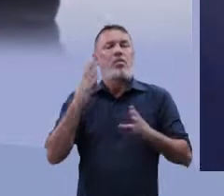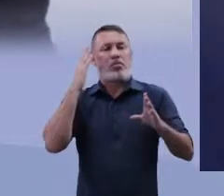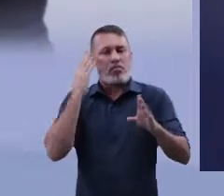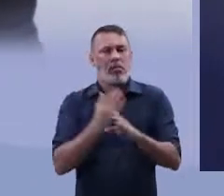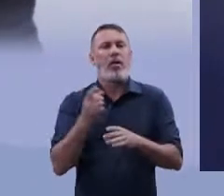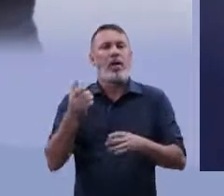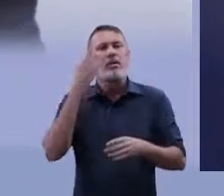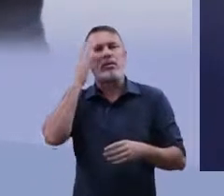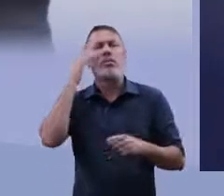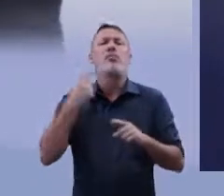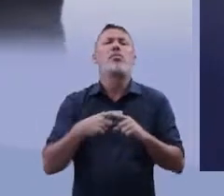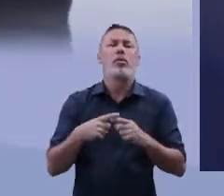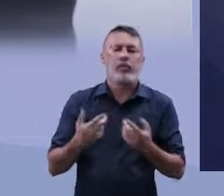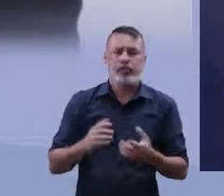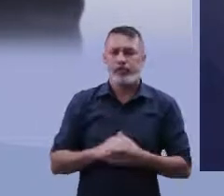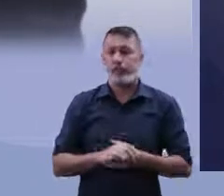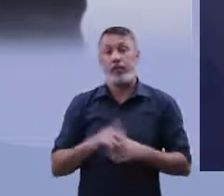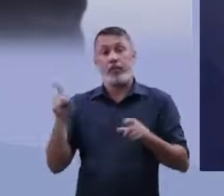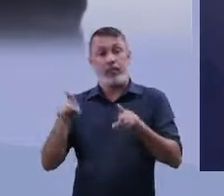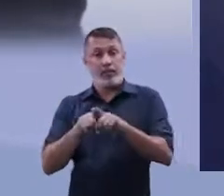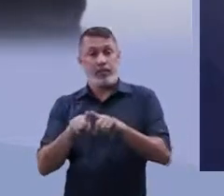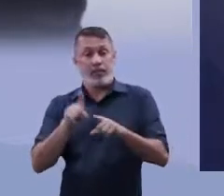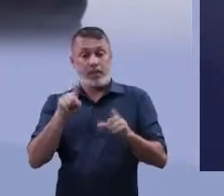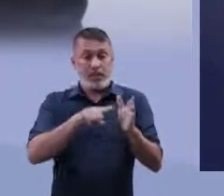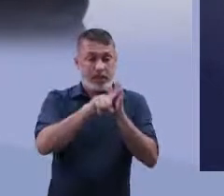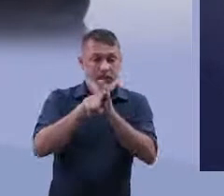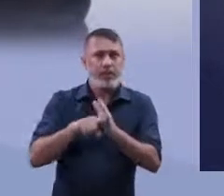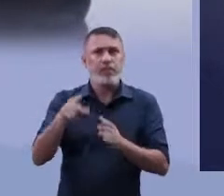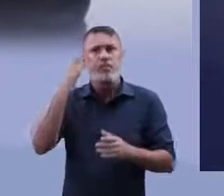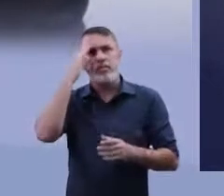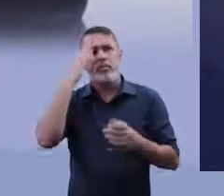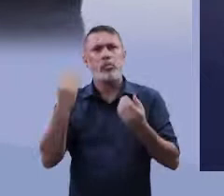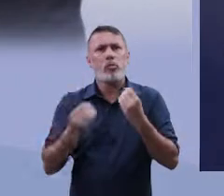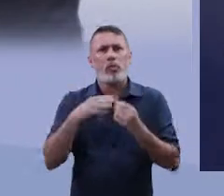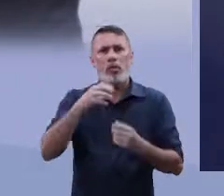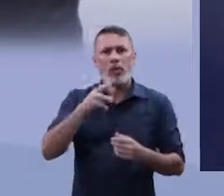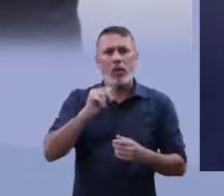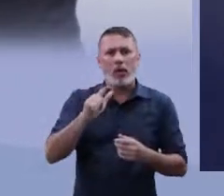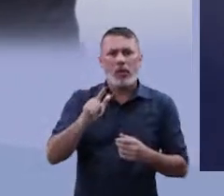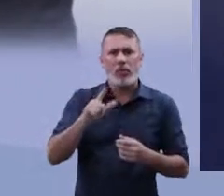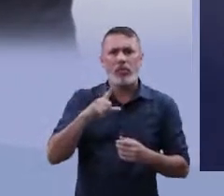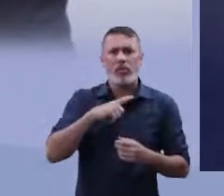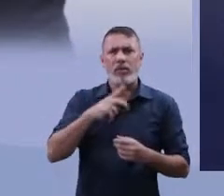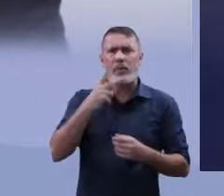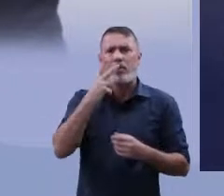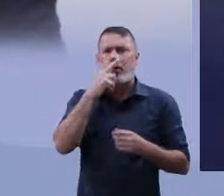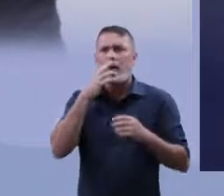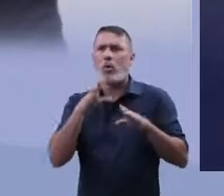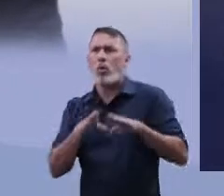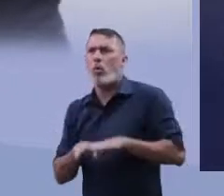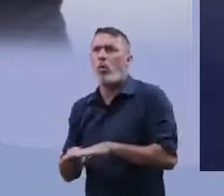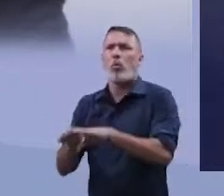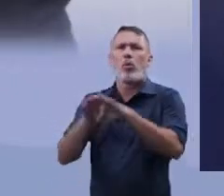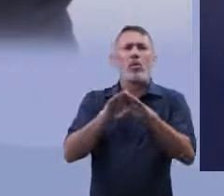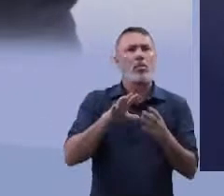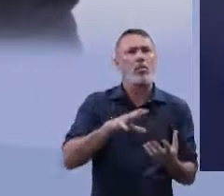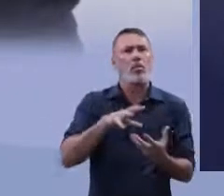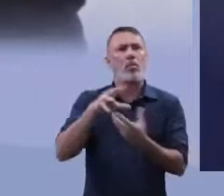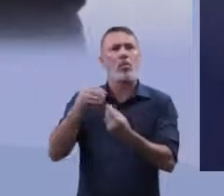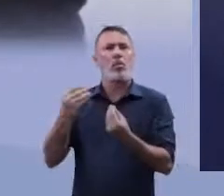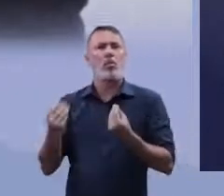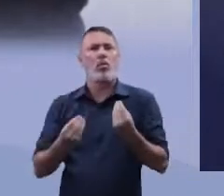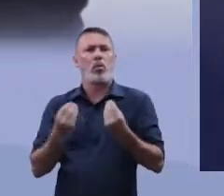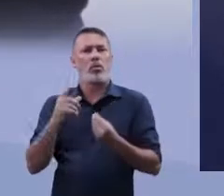dos Costumes. Kant analisa as condições de possibilidade para uma moral com pretensão universalista. Apresenta mais uma